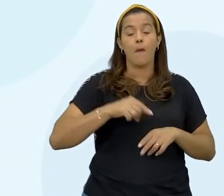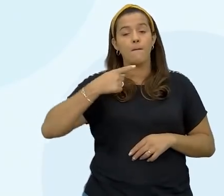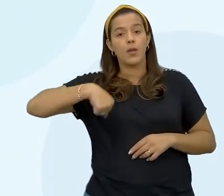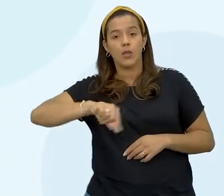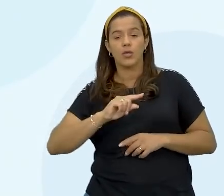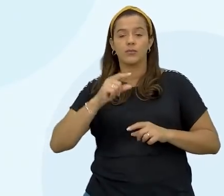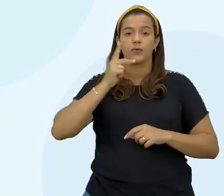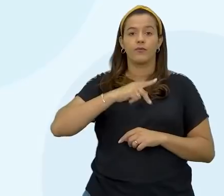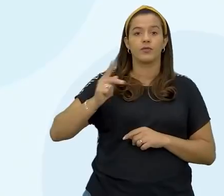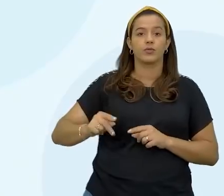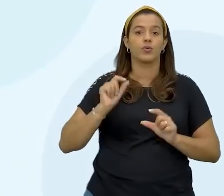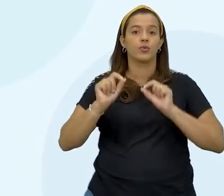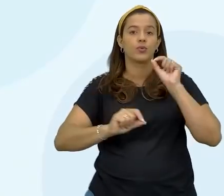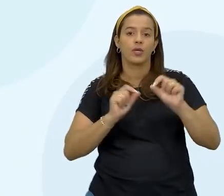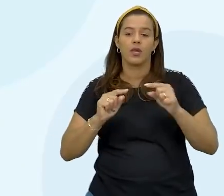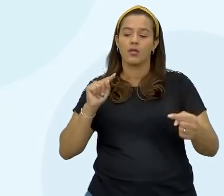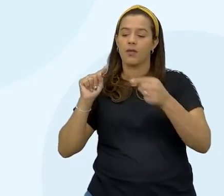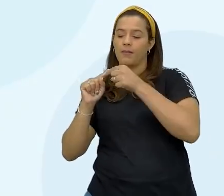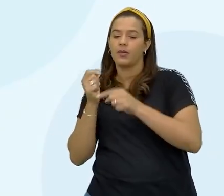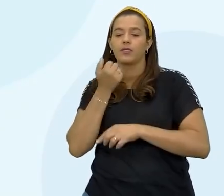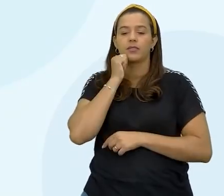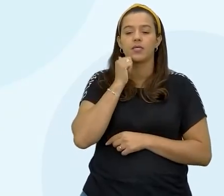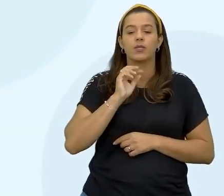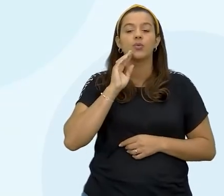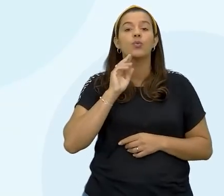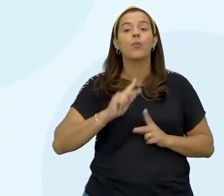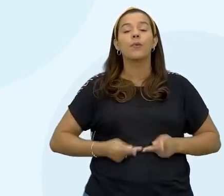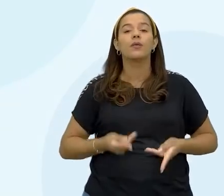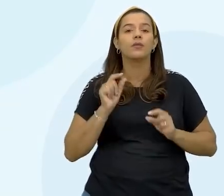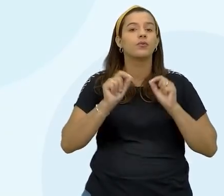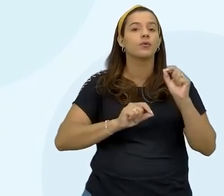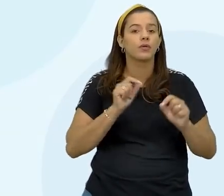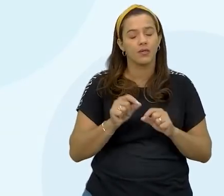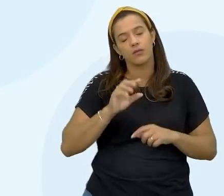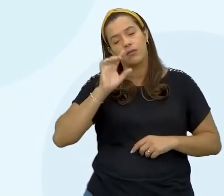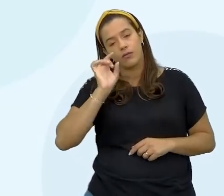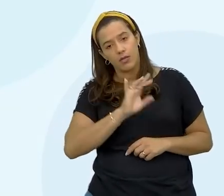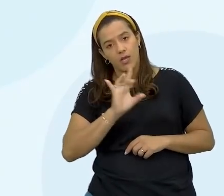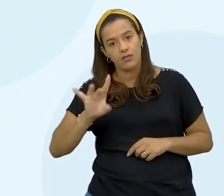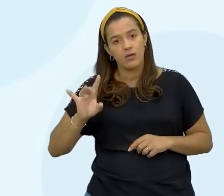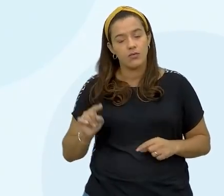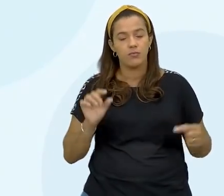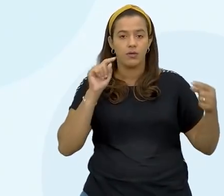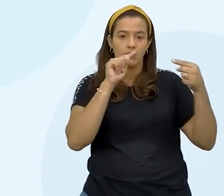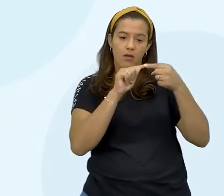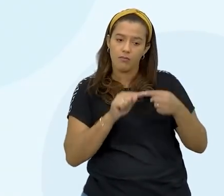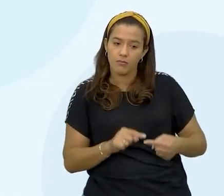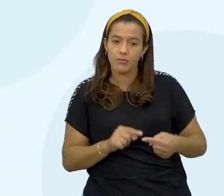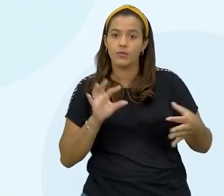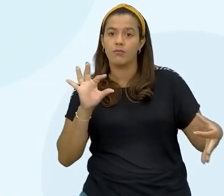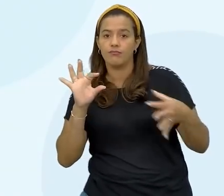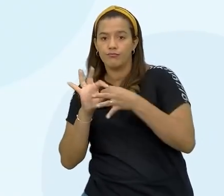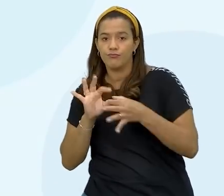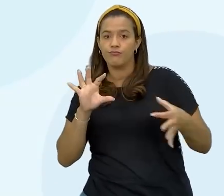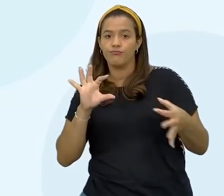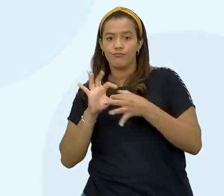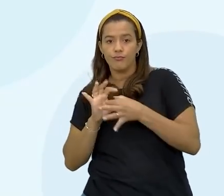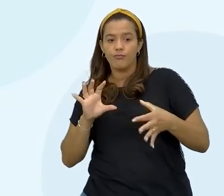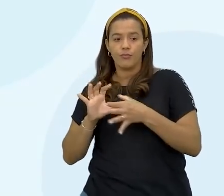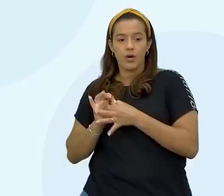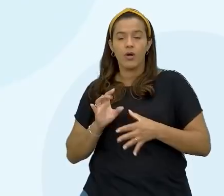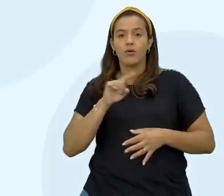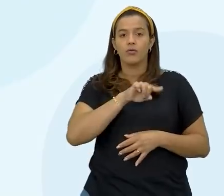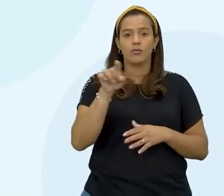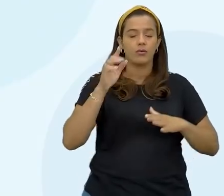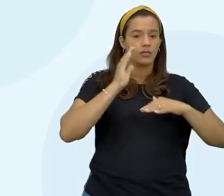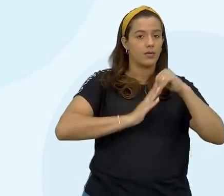enquanto professor de ciências humanas? A gente vai articular essas habilidades de língua portuguesa com as nossas